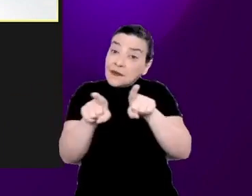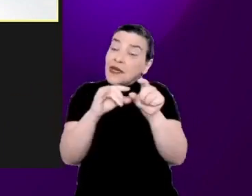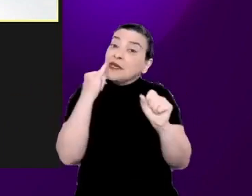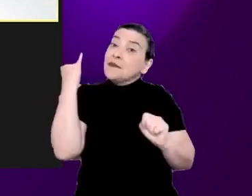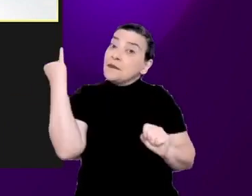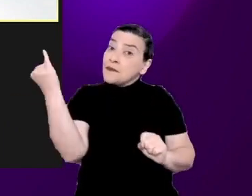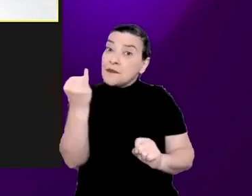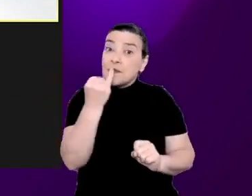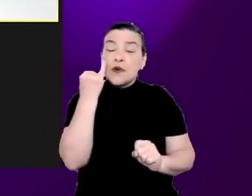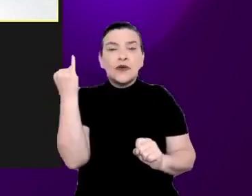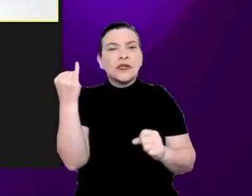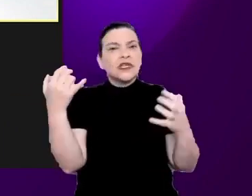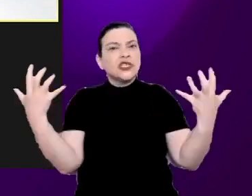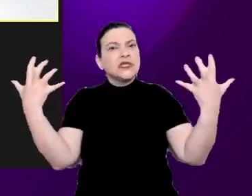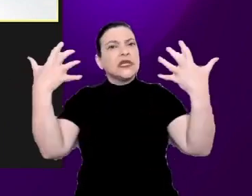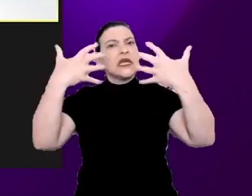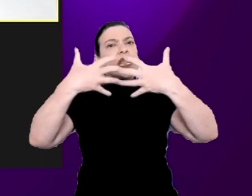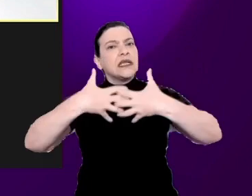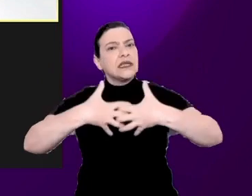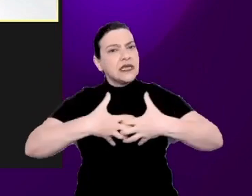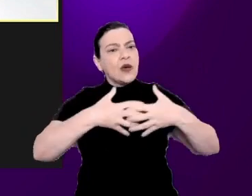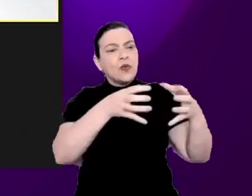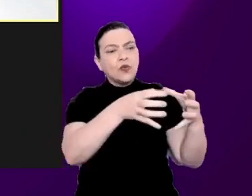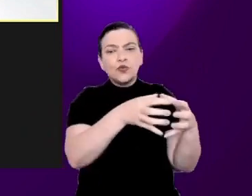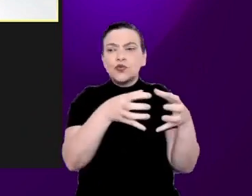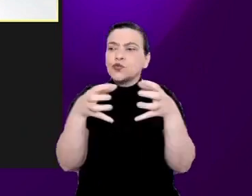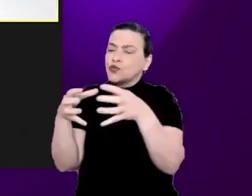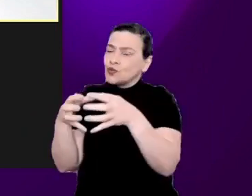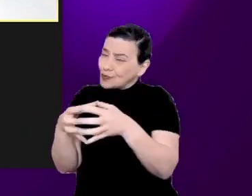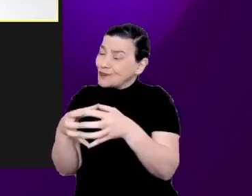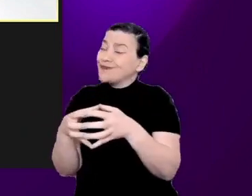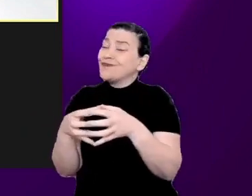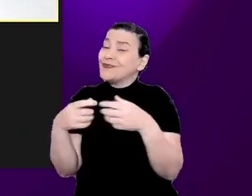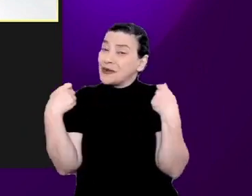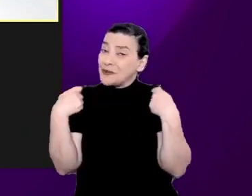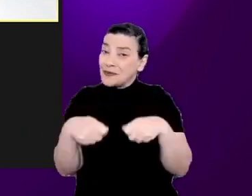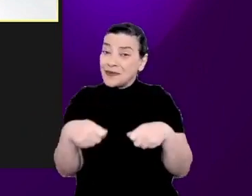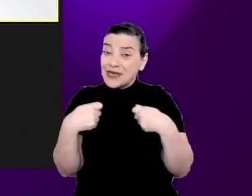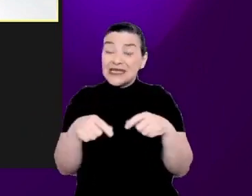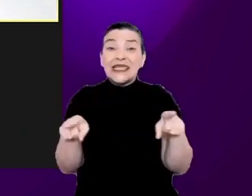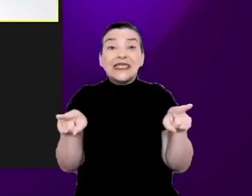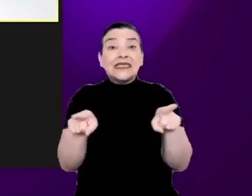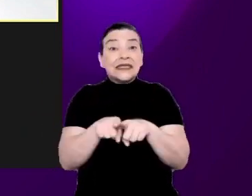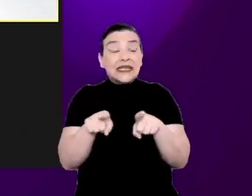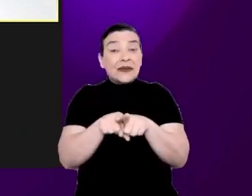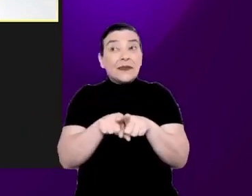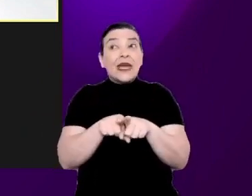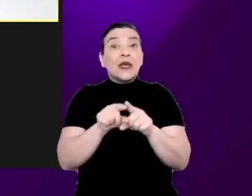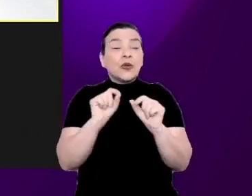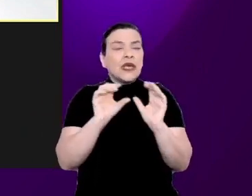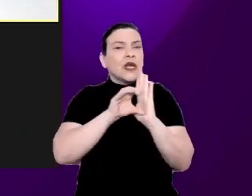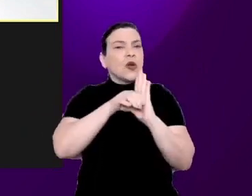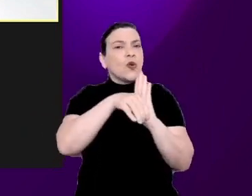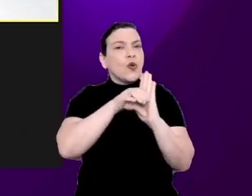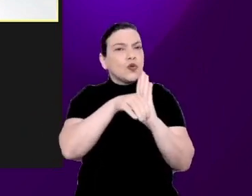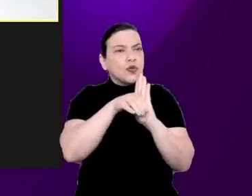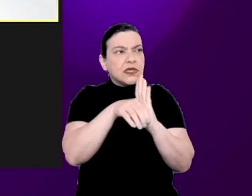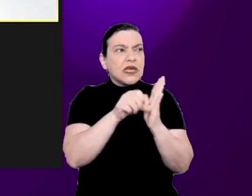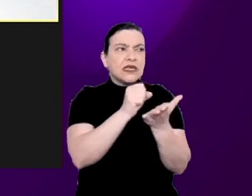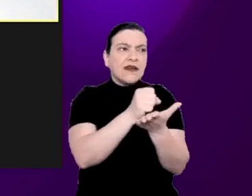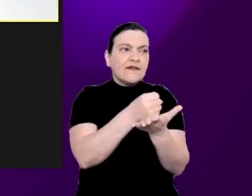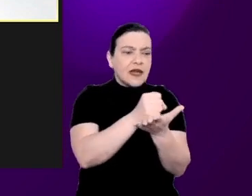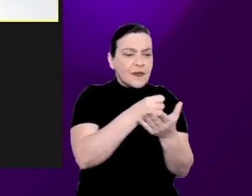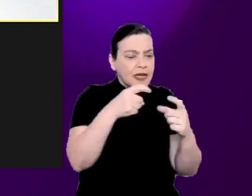essa integração entre as equipes mesmo, né, essa questão, inclusive, de integrar todo esse conceito de farmácia clínica e toda